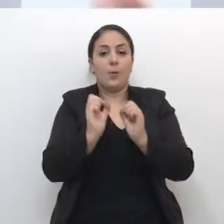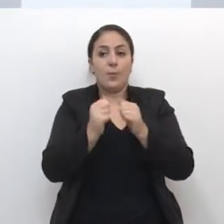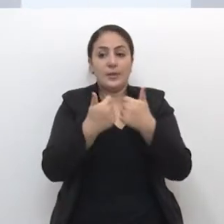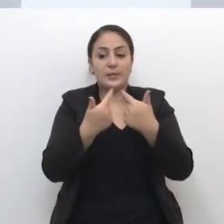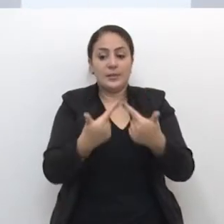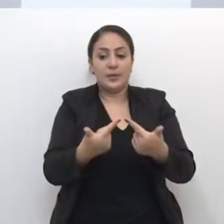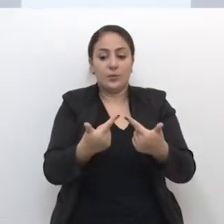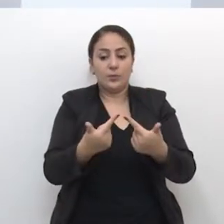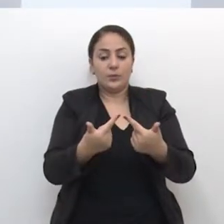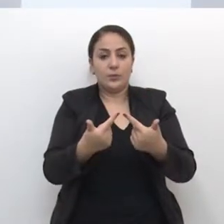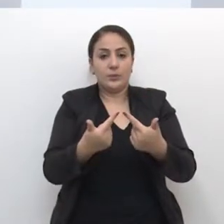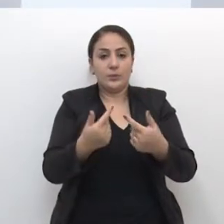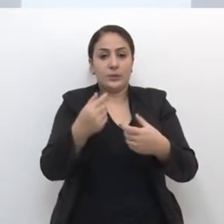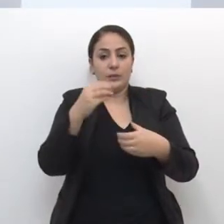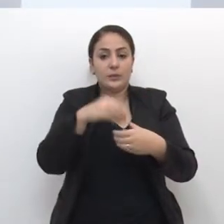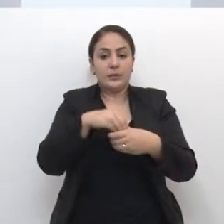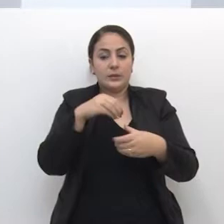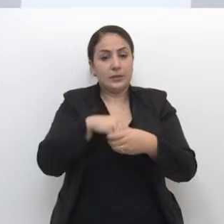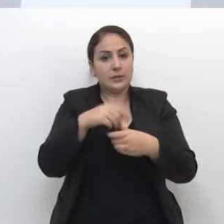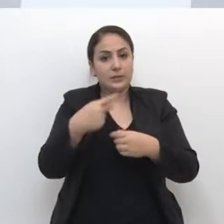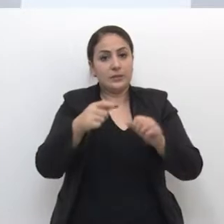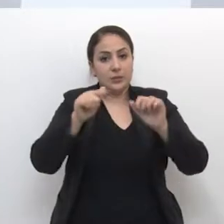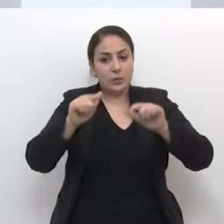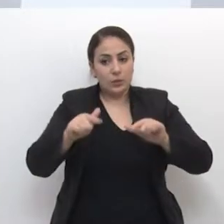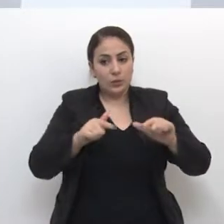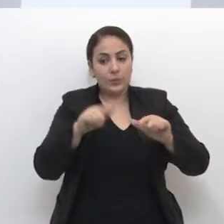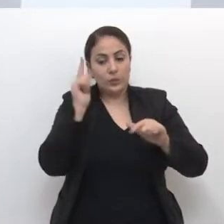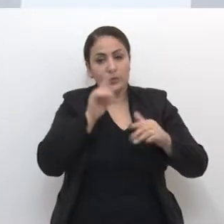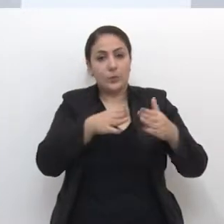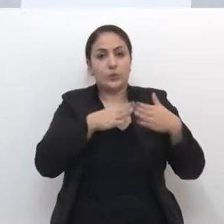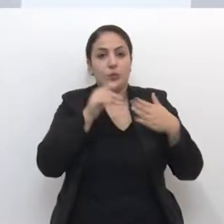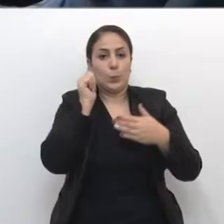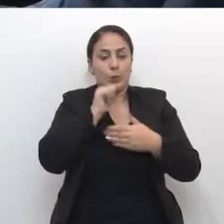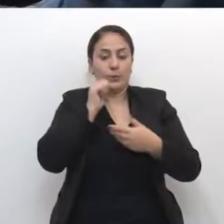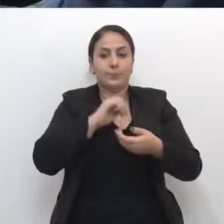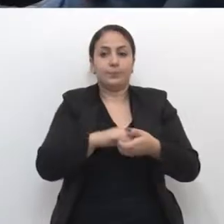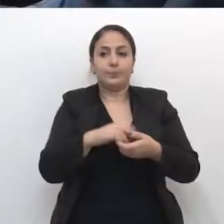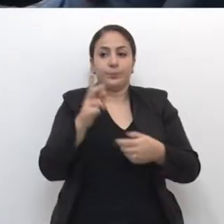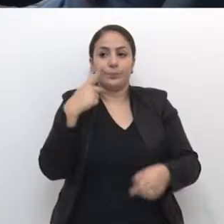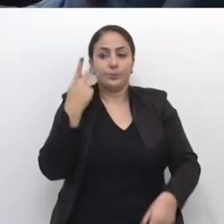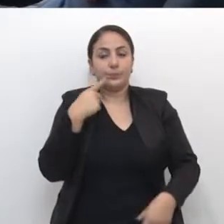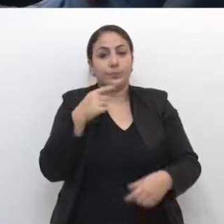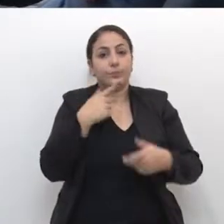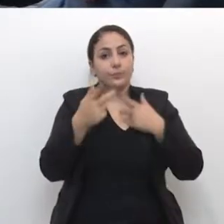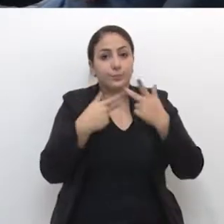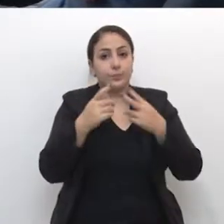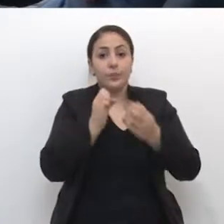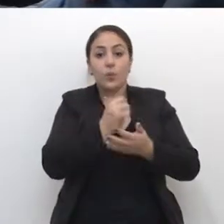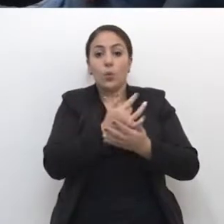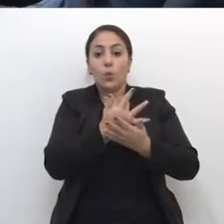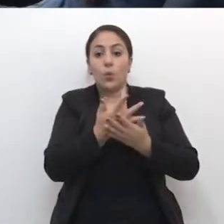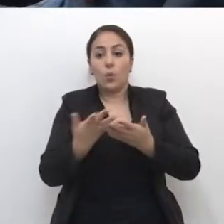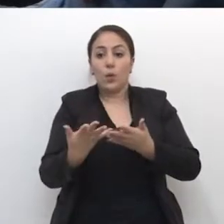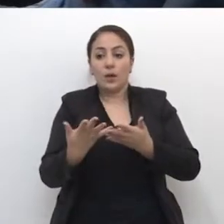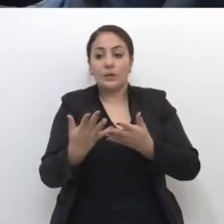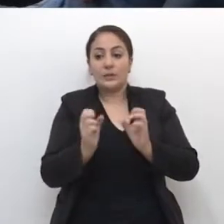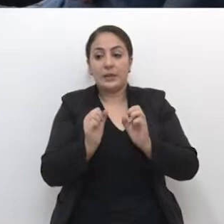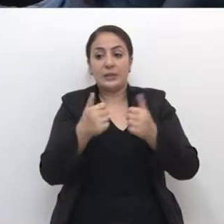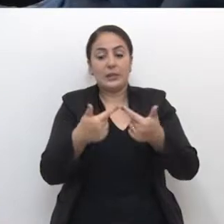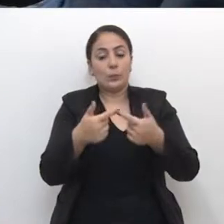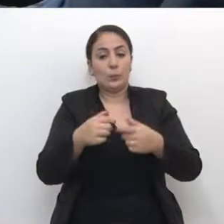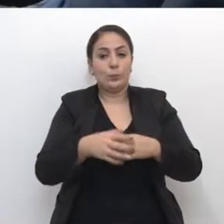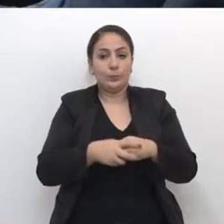uma ação dentro desses estabelecimentos para a proteção da mulher. O vereador pontua quais seriam